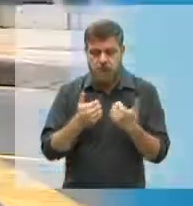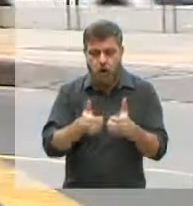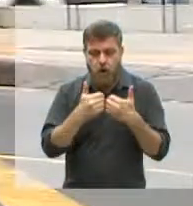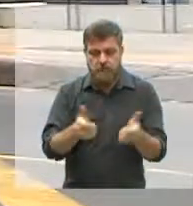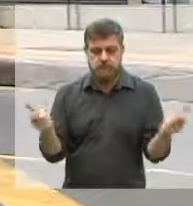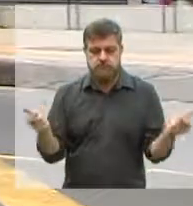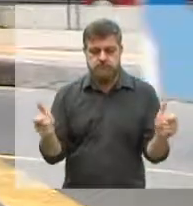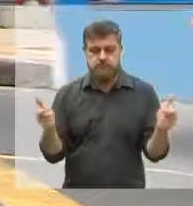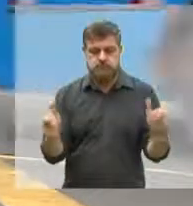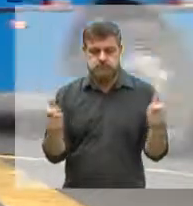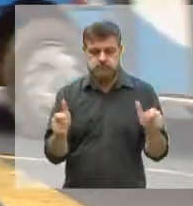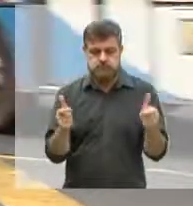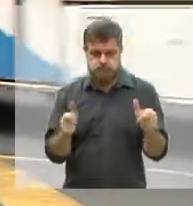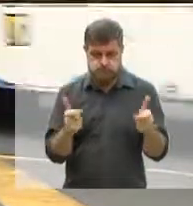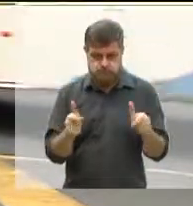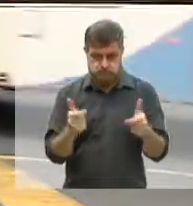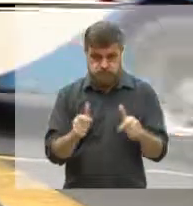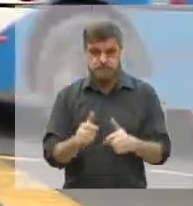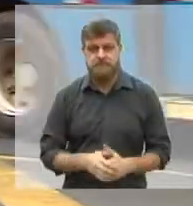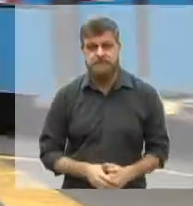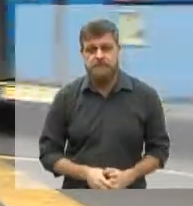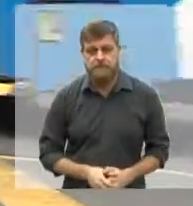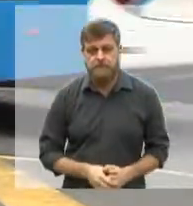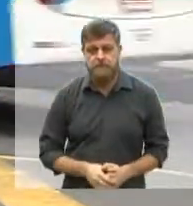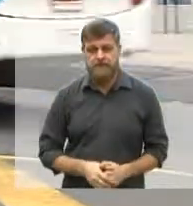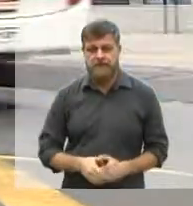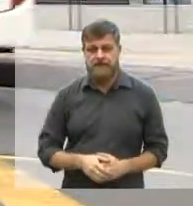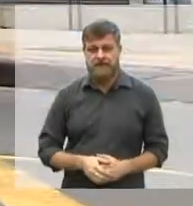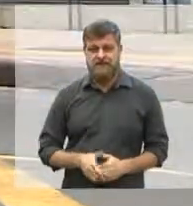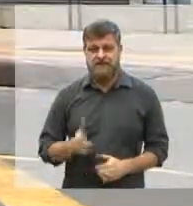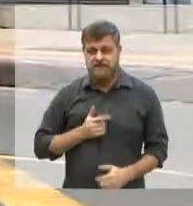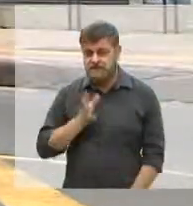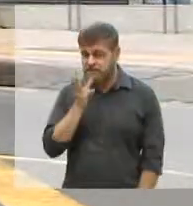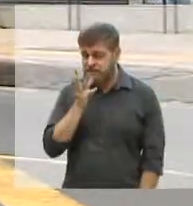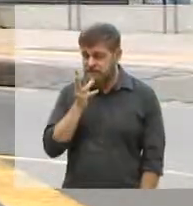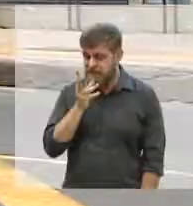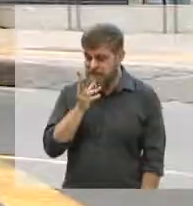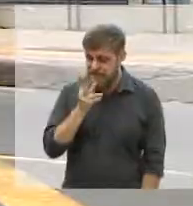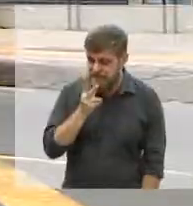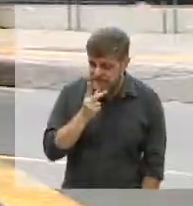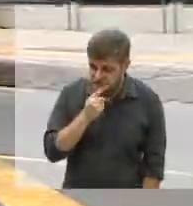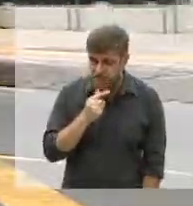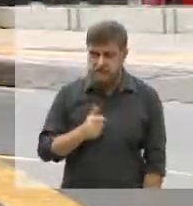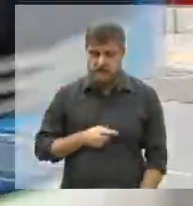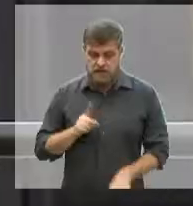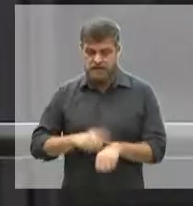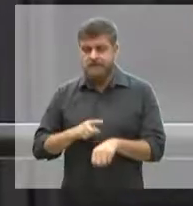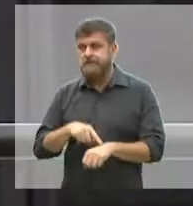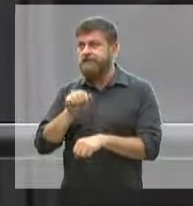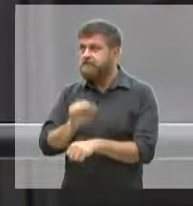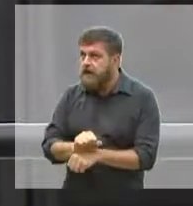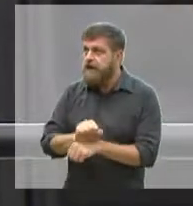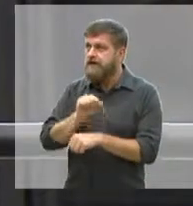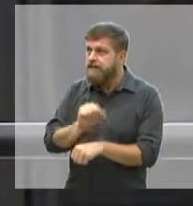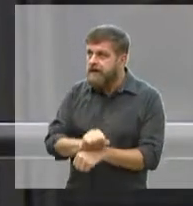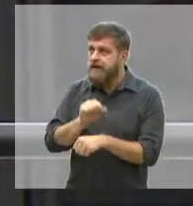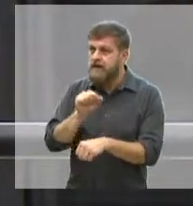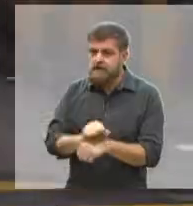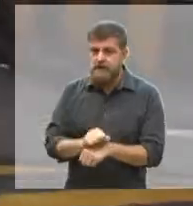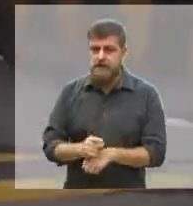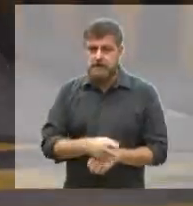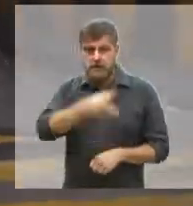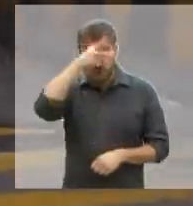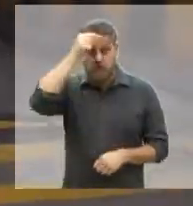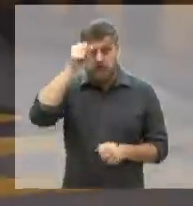colocados, tirados de circulação. Então as linhas começaram a ficar mais longas, com maior intervalo entre os ônibus. O Jonas tirou